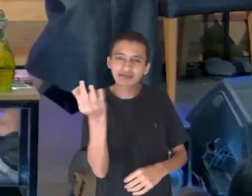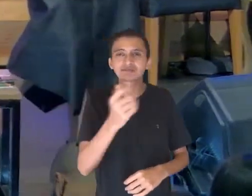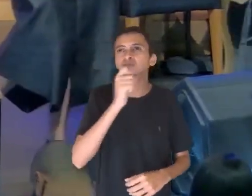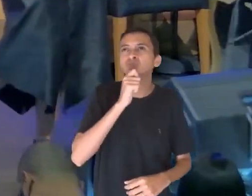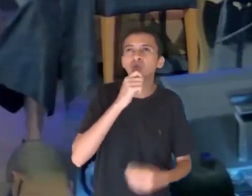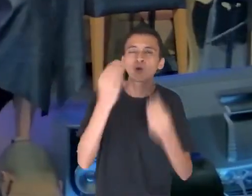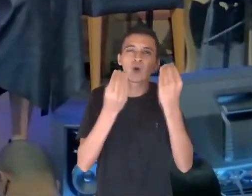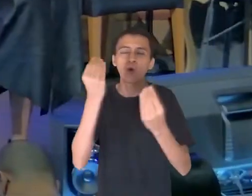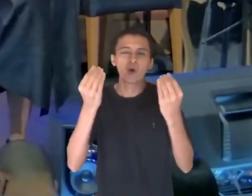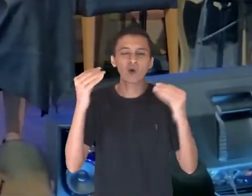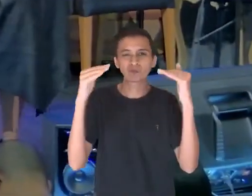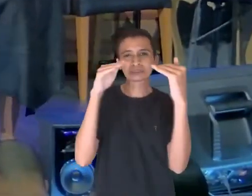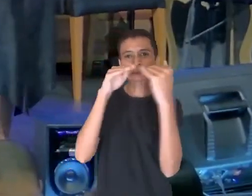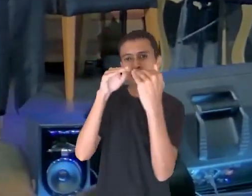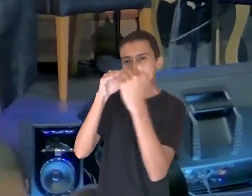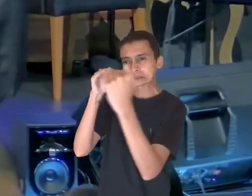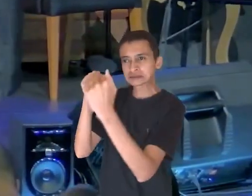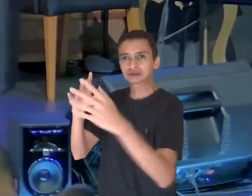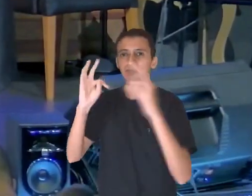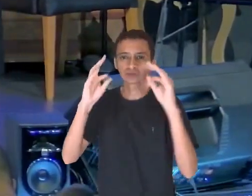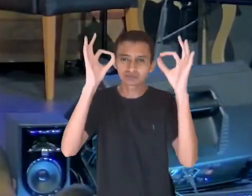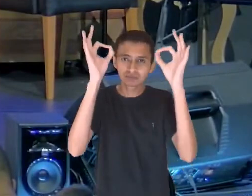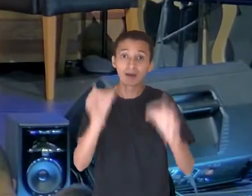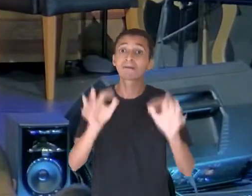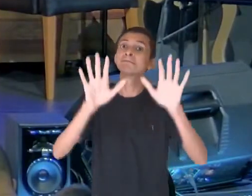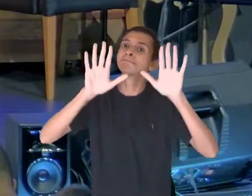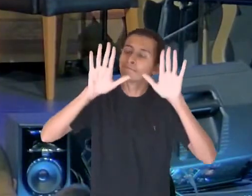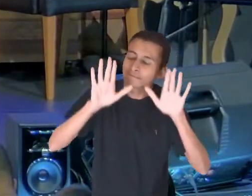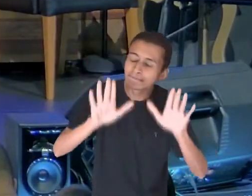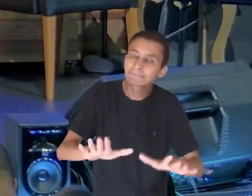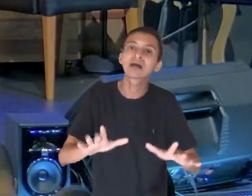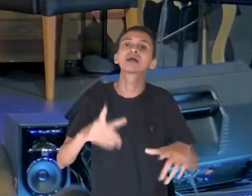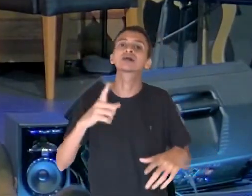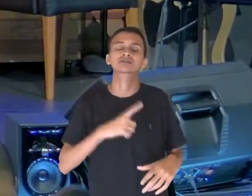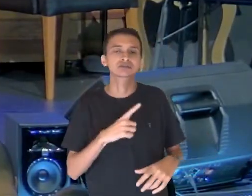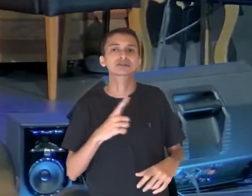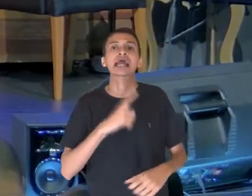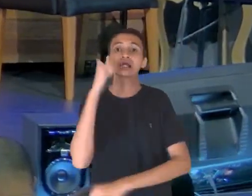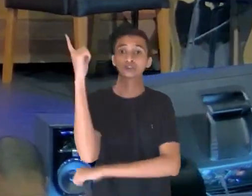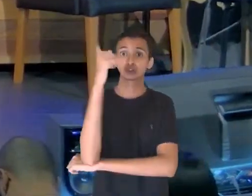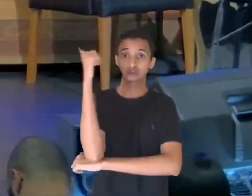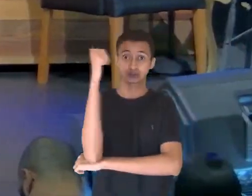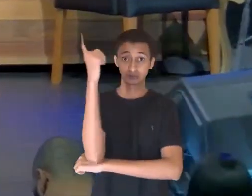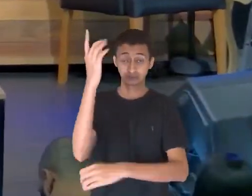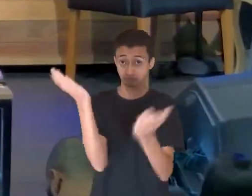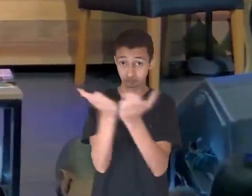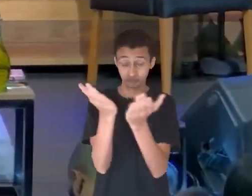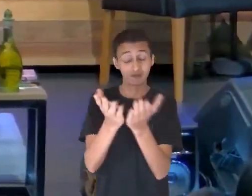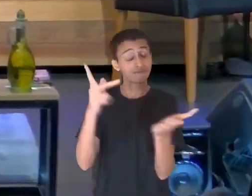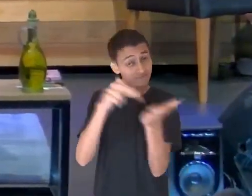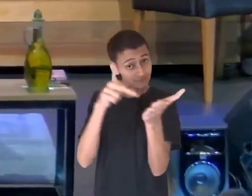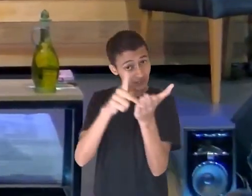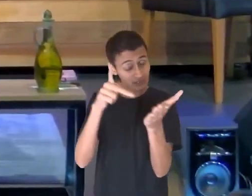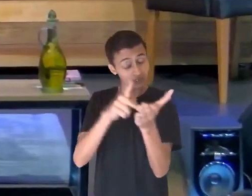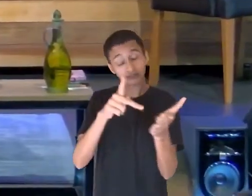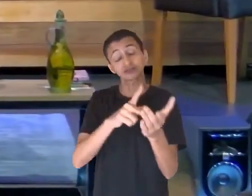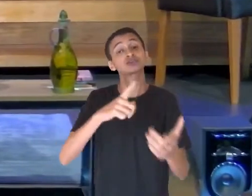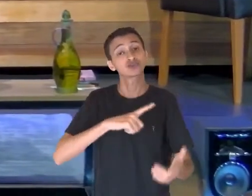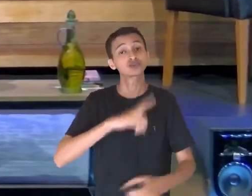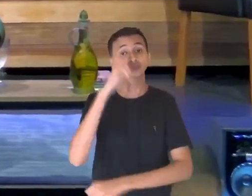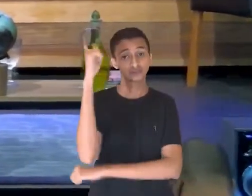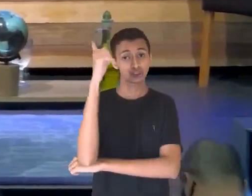se concordam em todas as denominações, mas vamos passar por alguns gigantes na Bíblia, e é verdade, é bem verdade que os